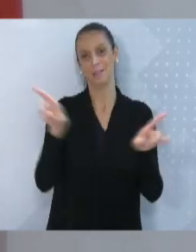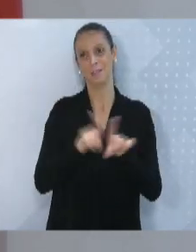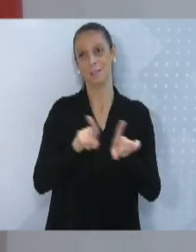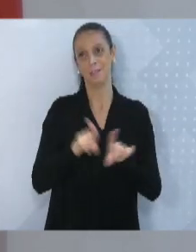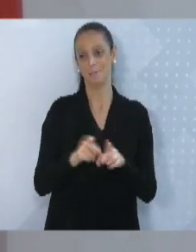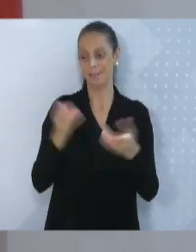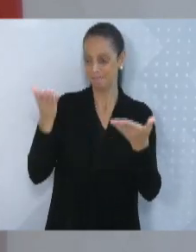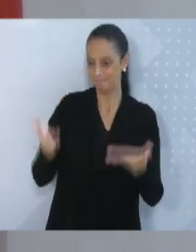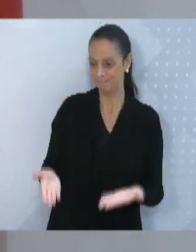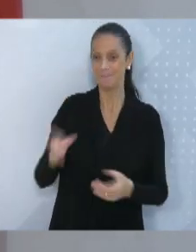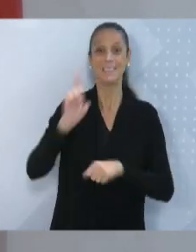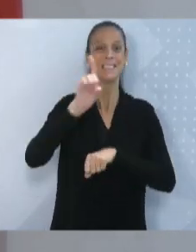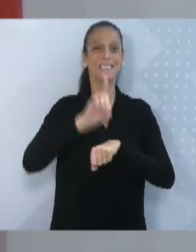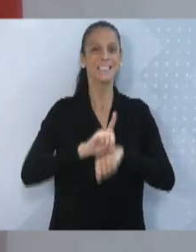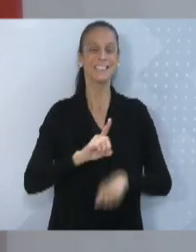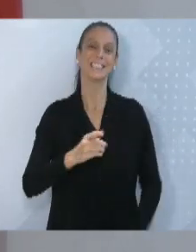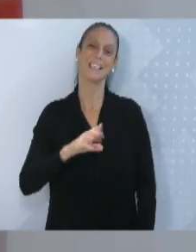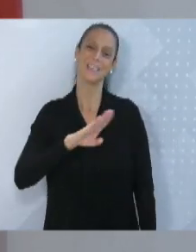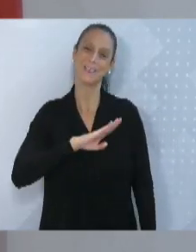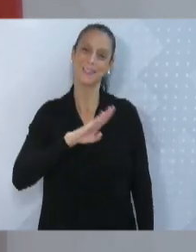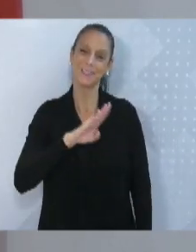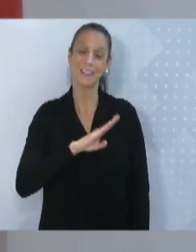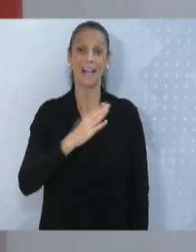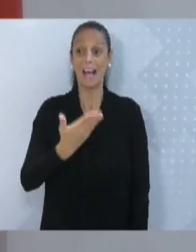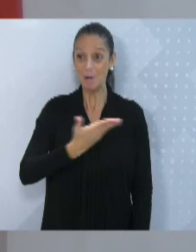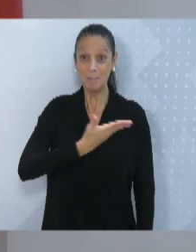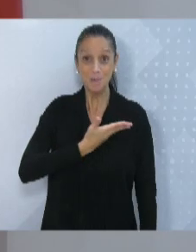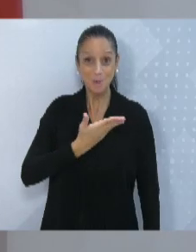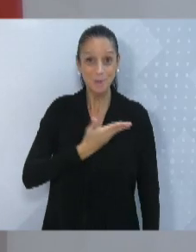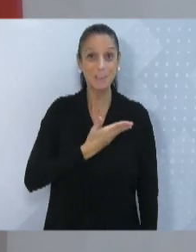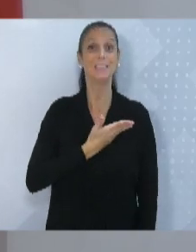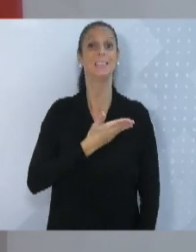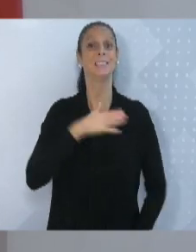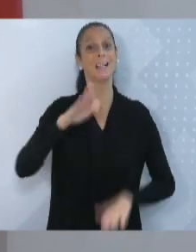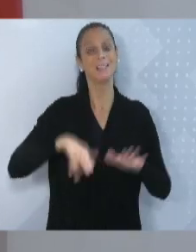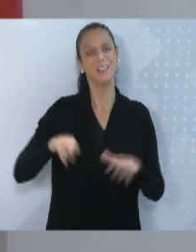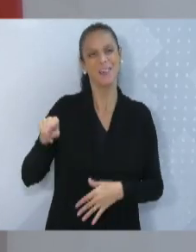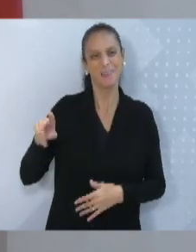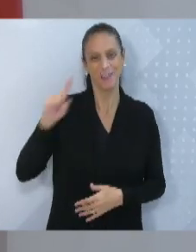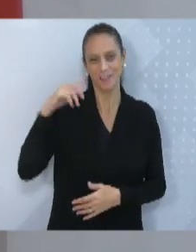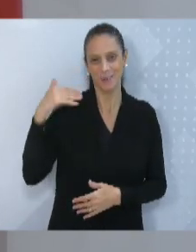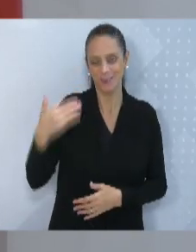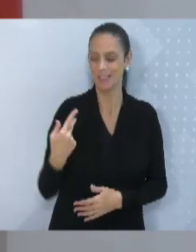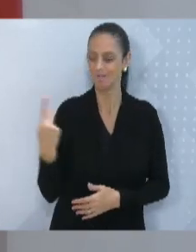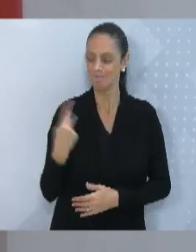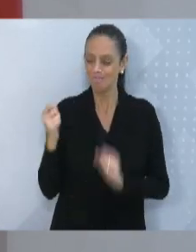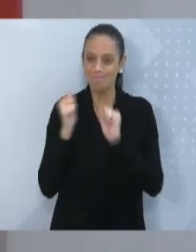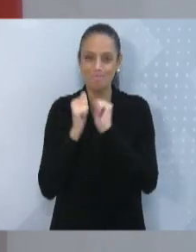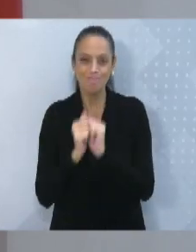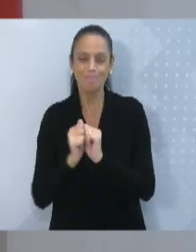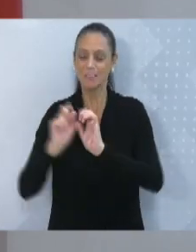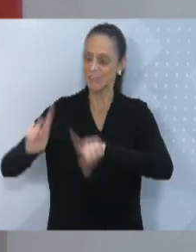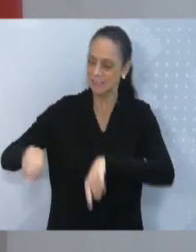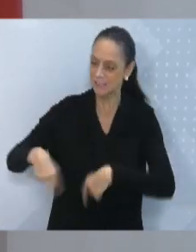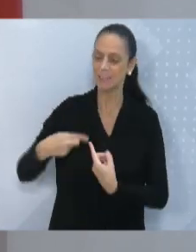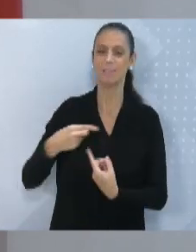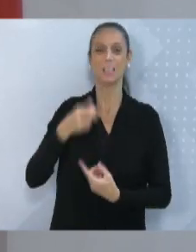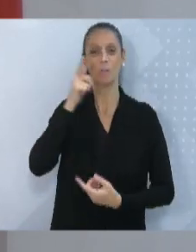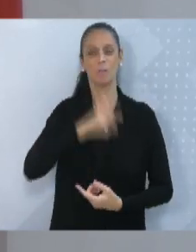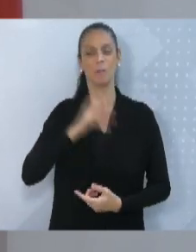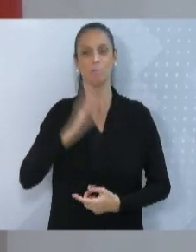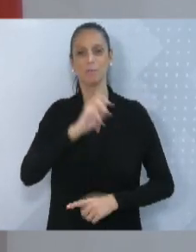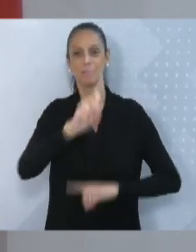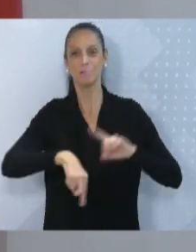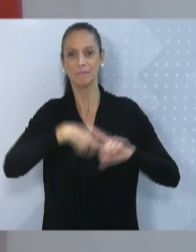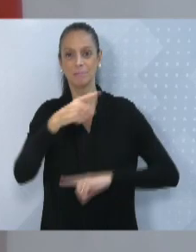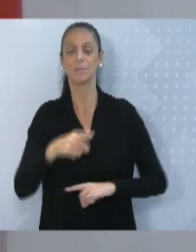tu tá aqui hoje meu diretor meu colega meu amigo muitas vezes meu irmão também do dia a dia a gente divide muitos desafios ali no grupo